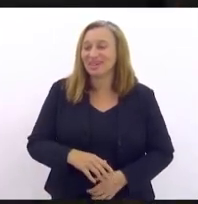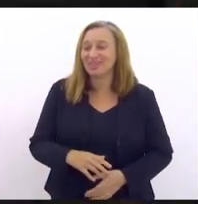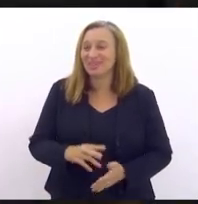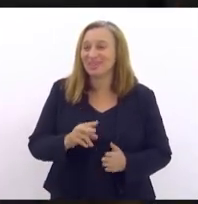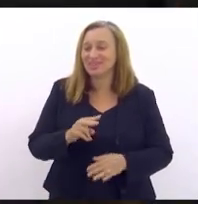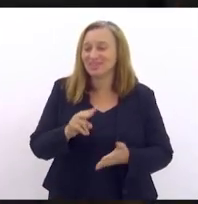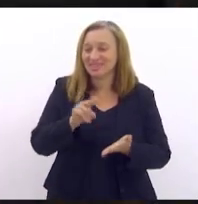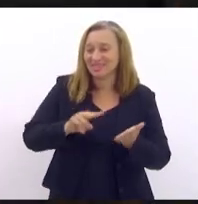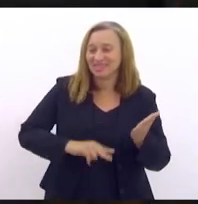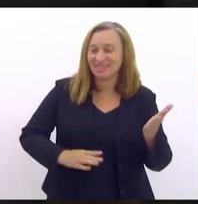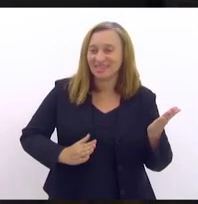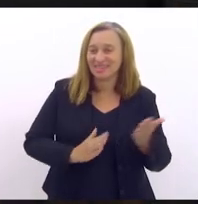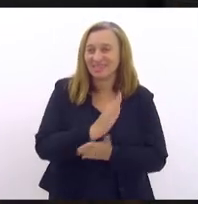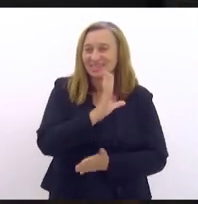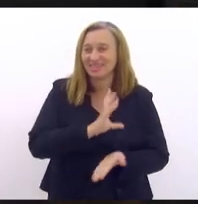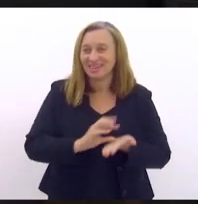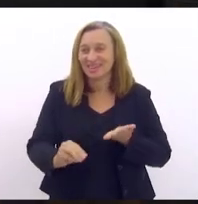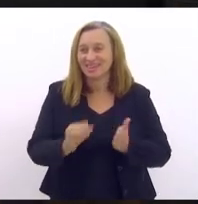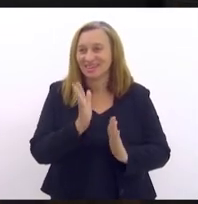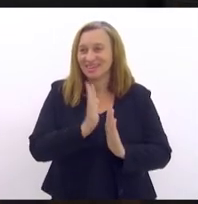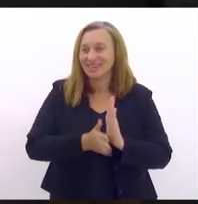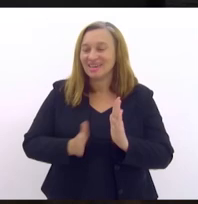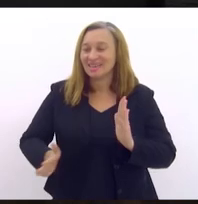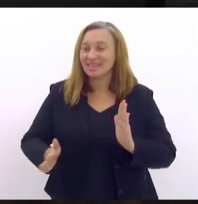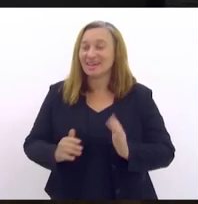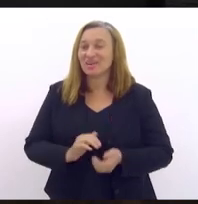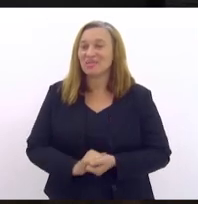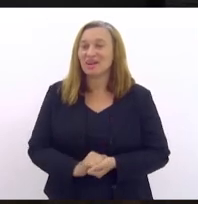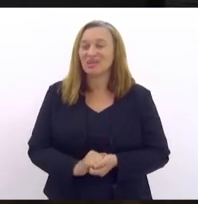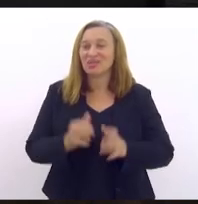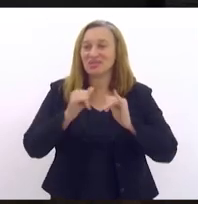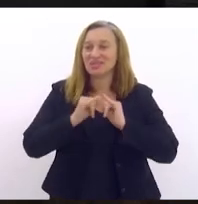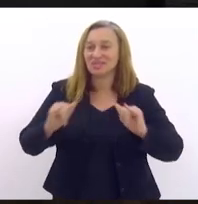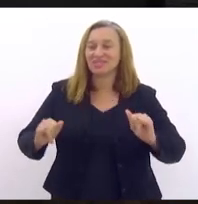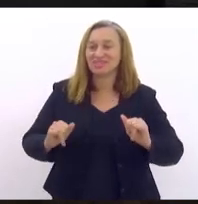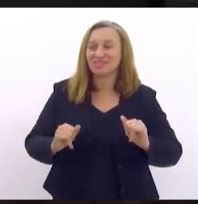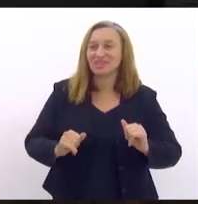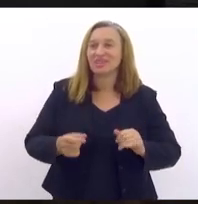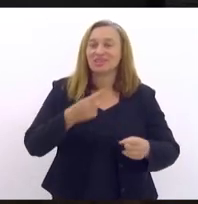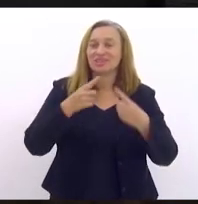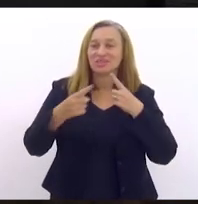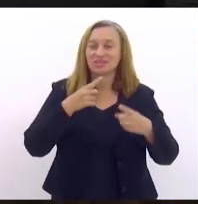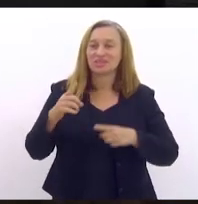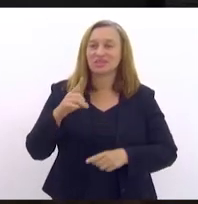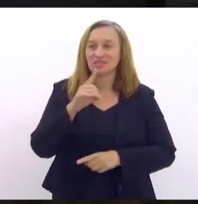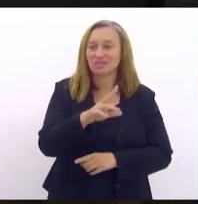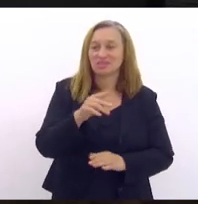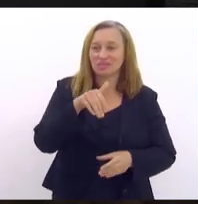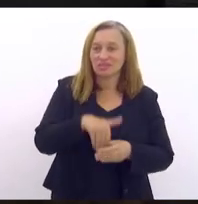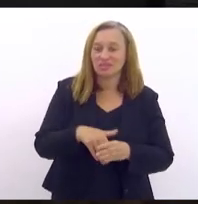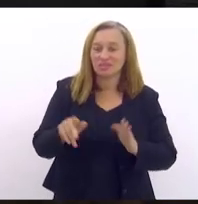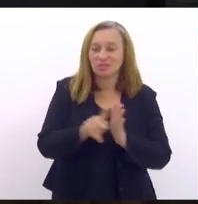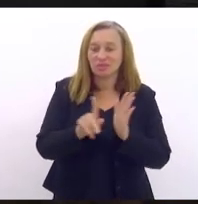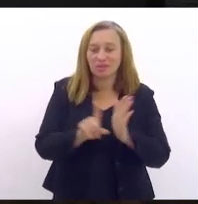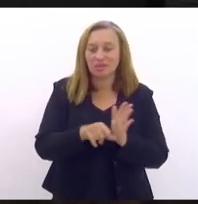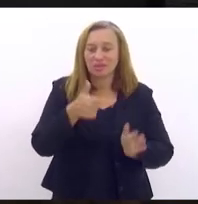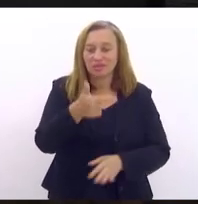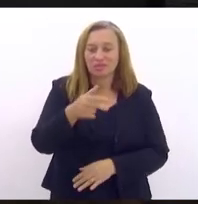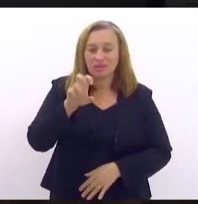ata, passa-se a ordem do dia. Anuncio, em regime de urgência, em votação única, projeto de lei número